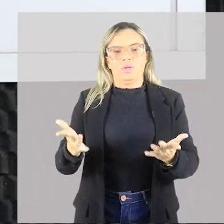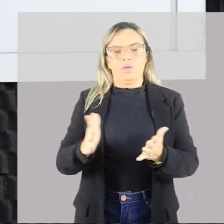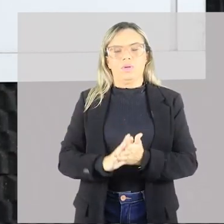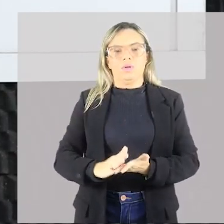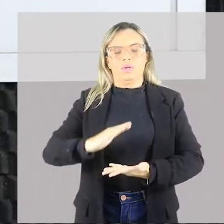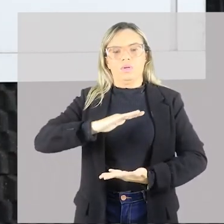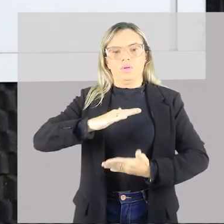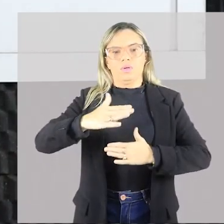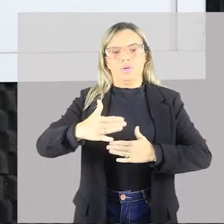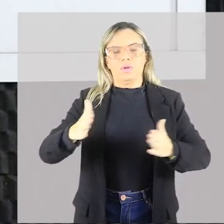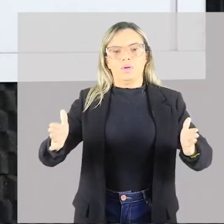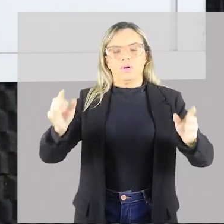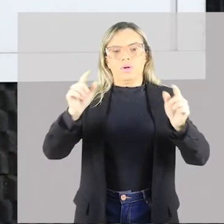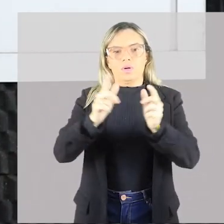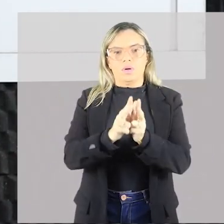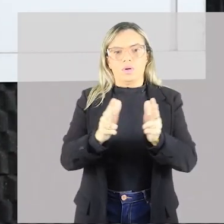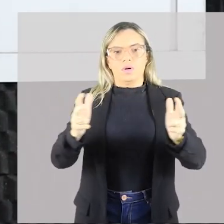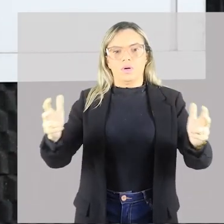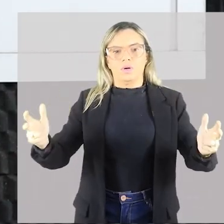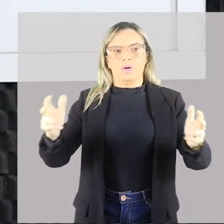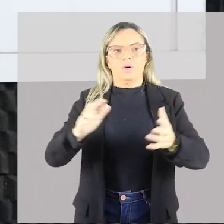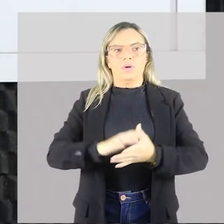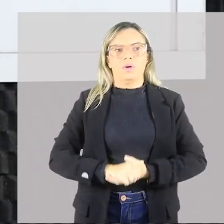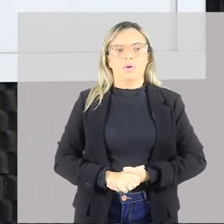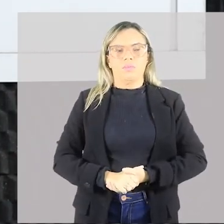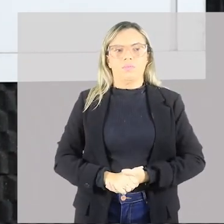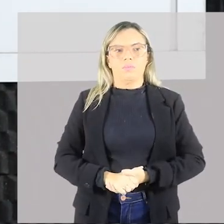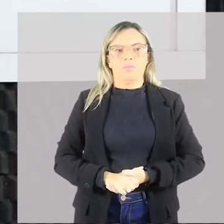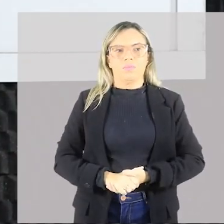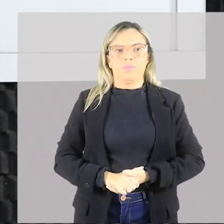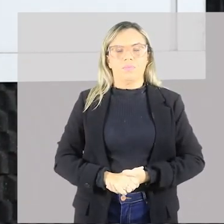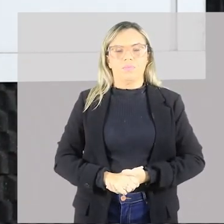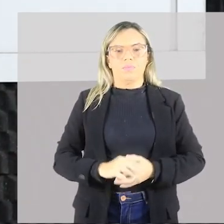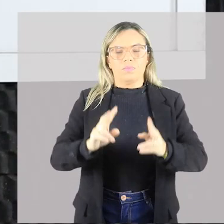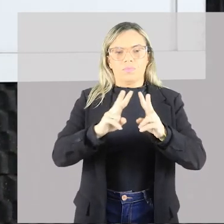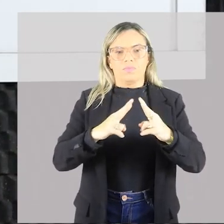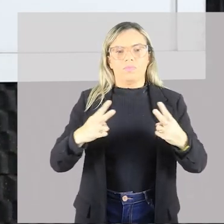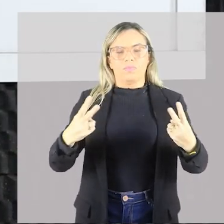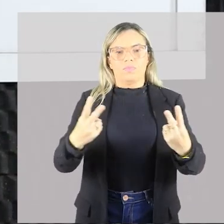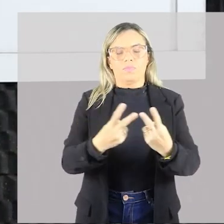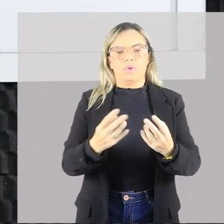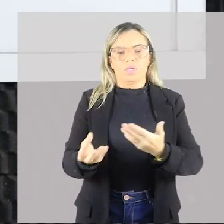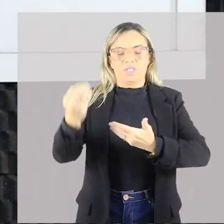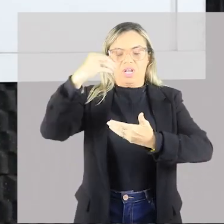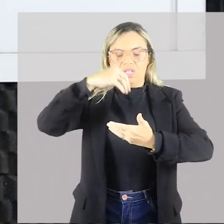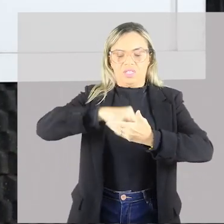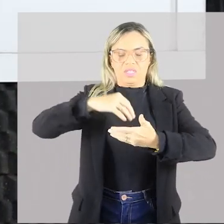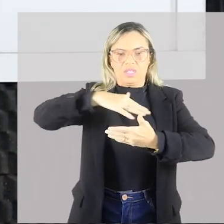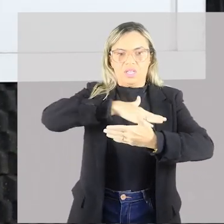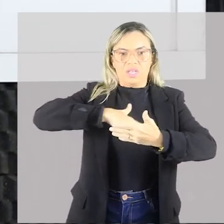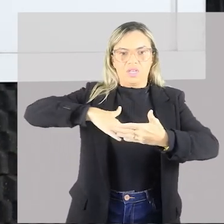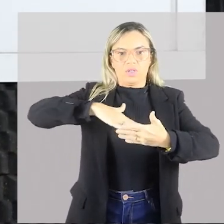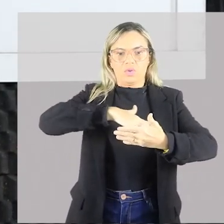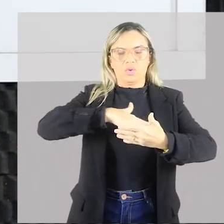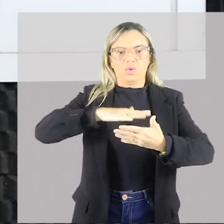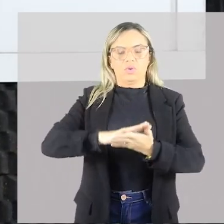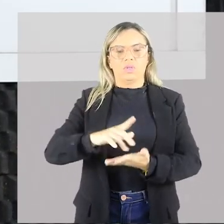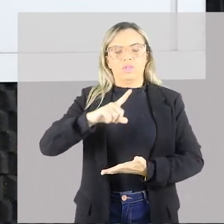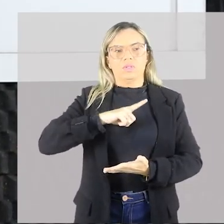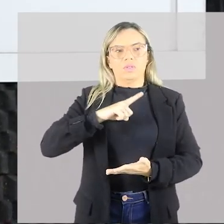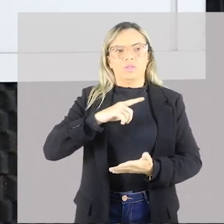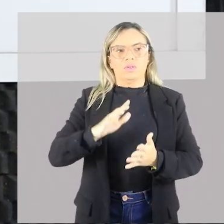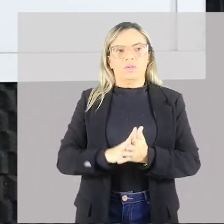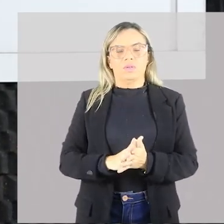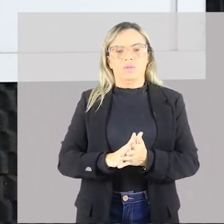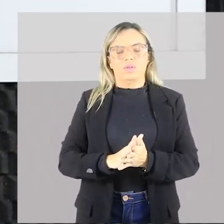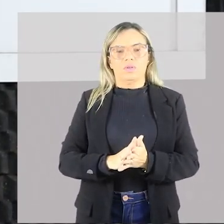para você calcular aqui o volume, V, que é o espaço interno, muito simples, muito fácil.